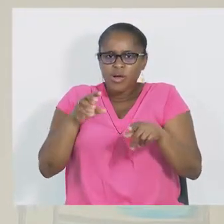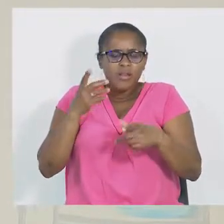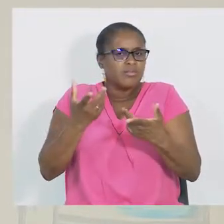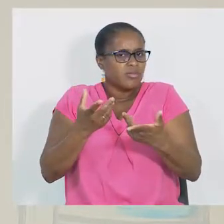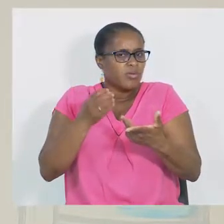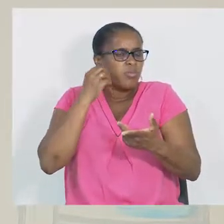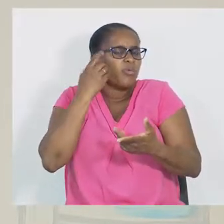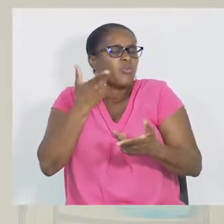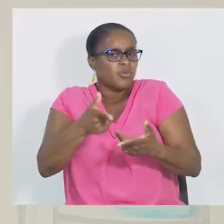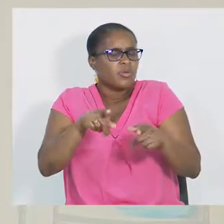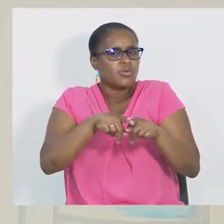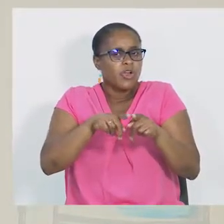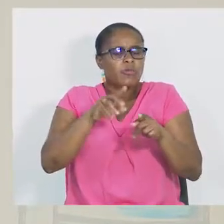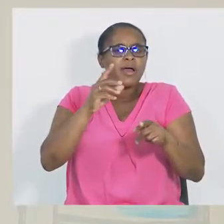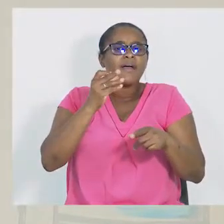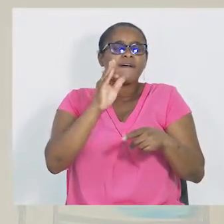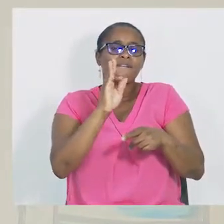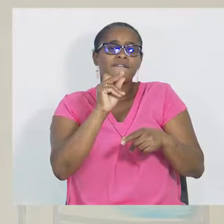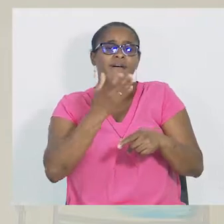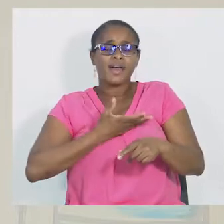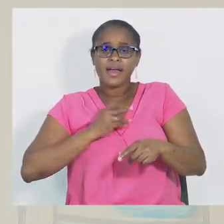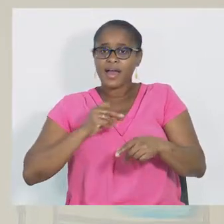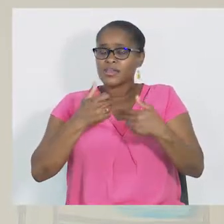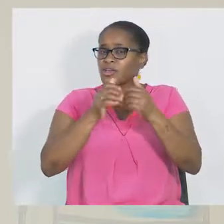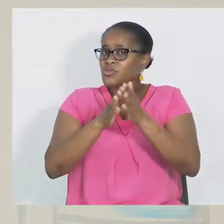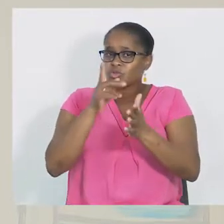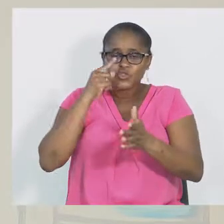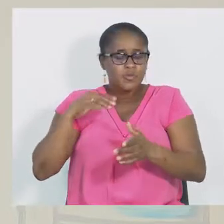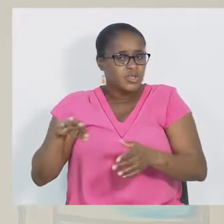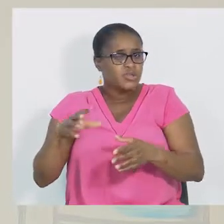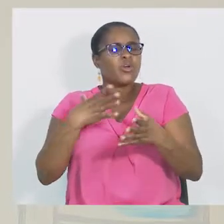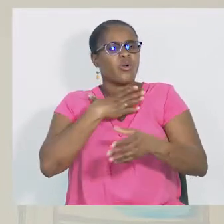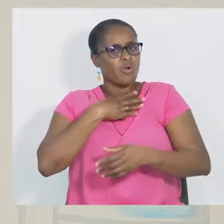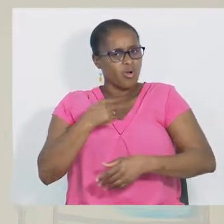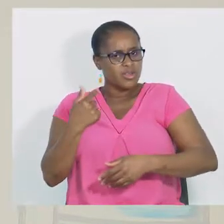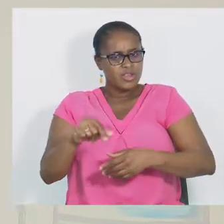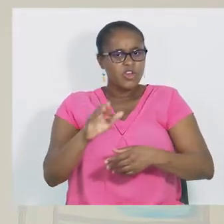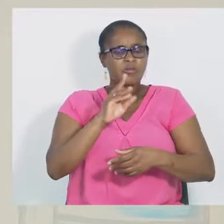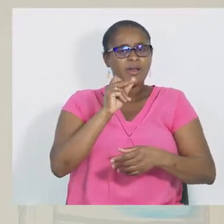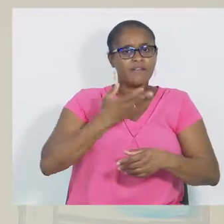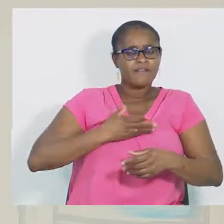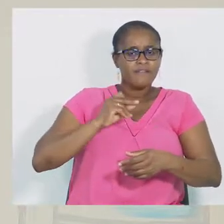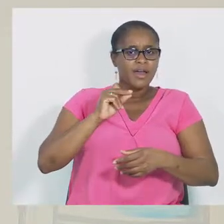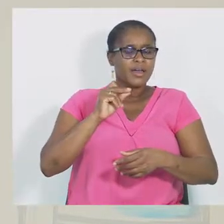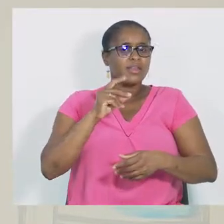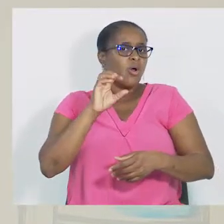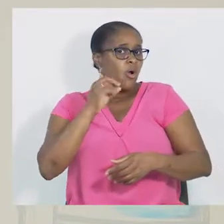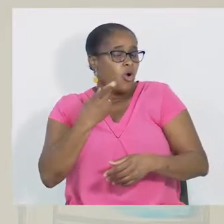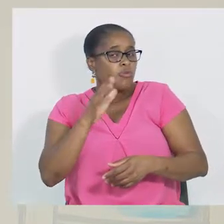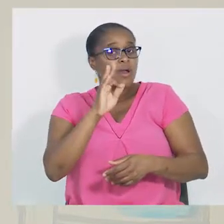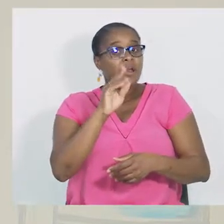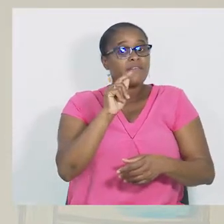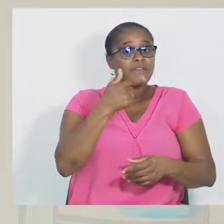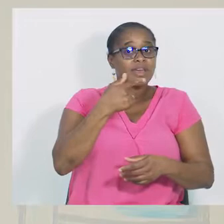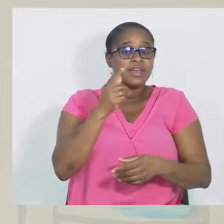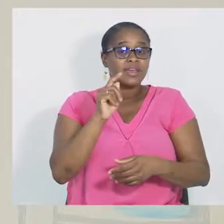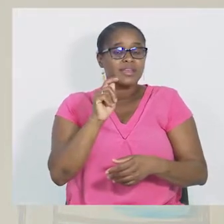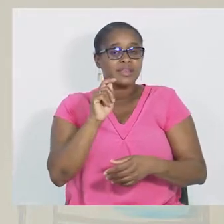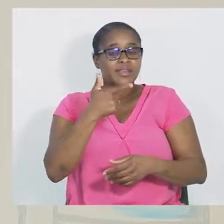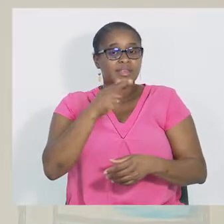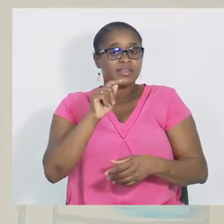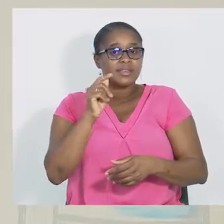fazer algumas questões para ver se entenderam. Repararam aquela senhora? E sabem qual é o